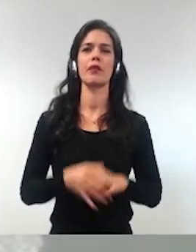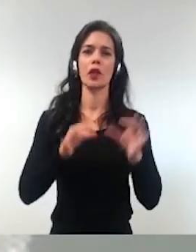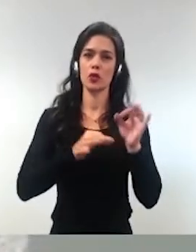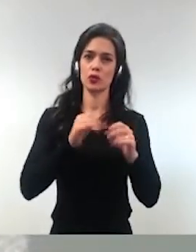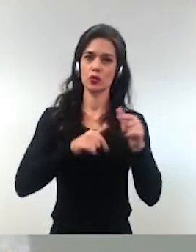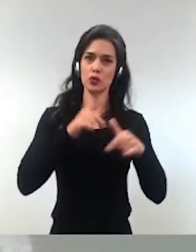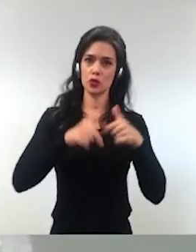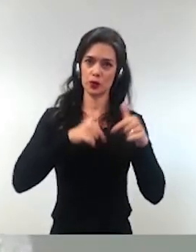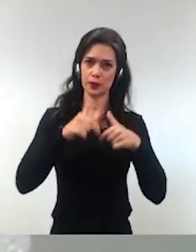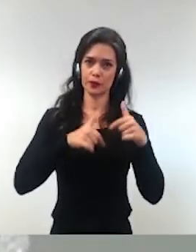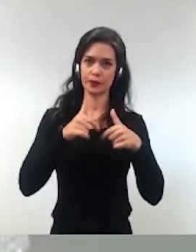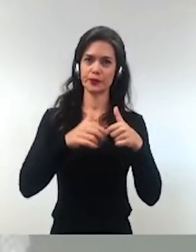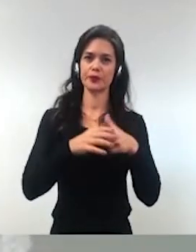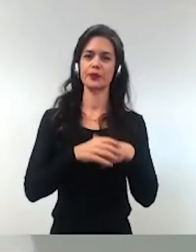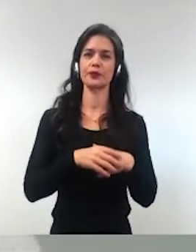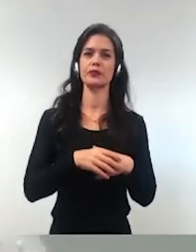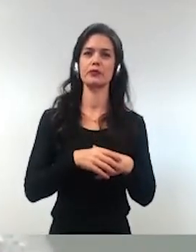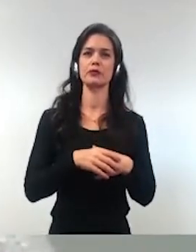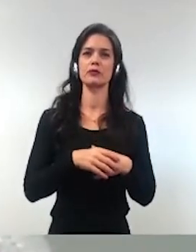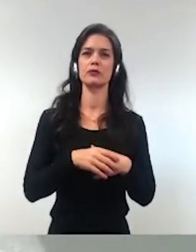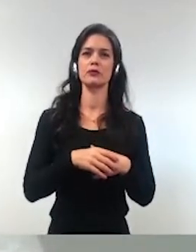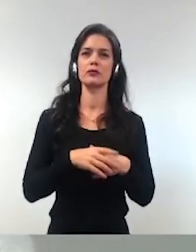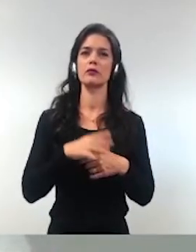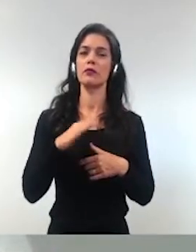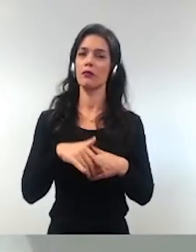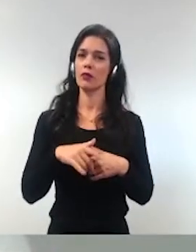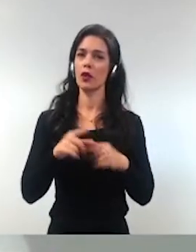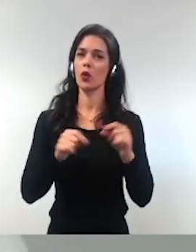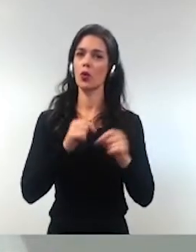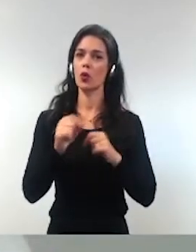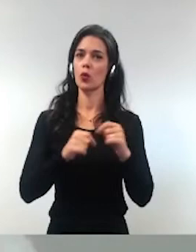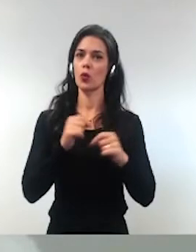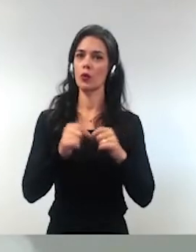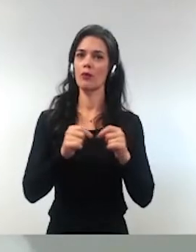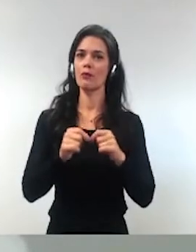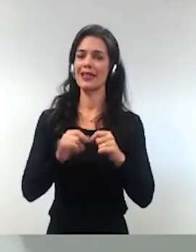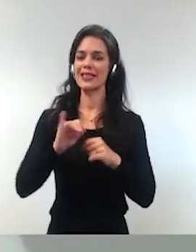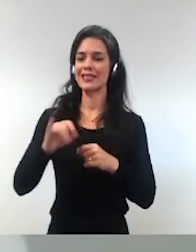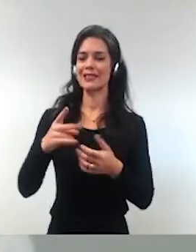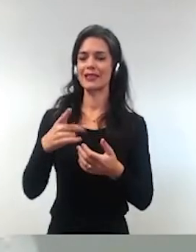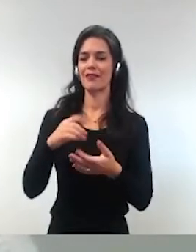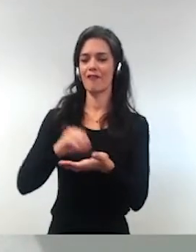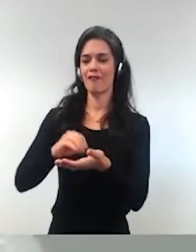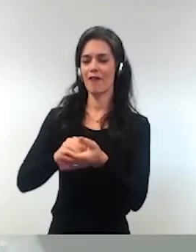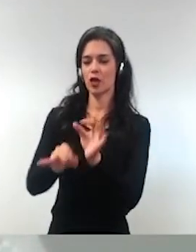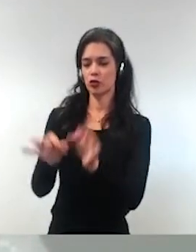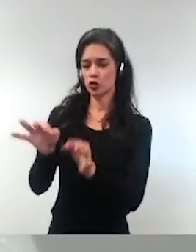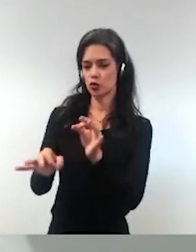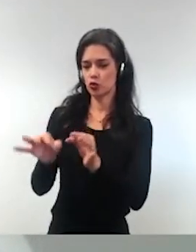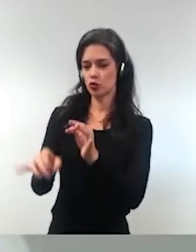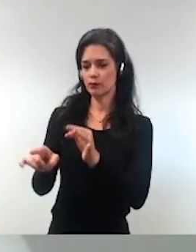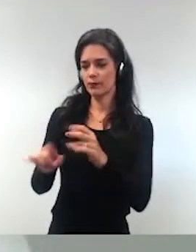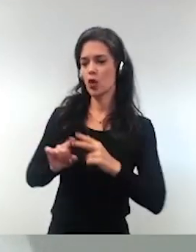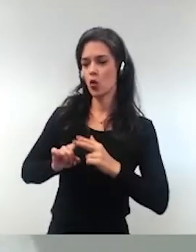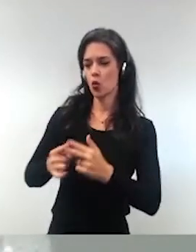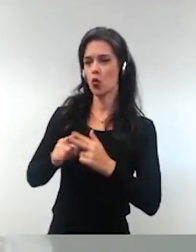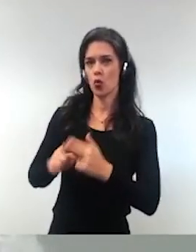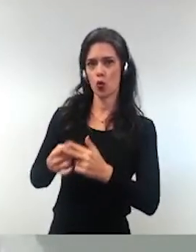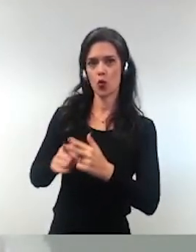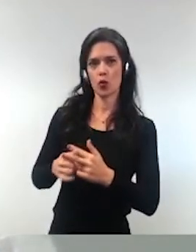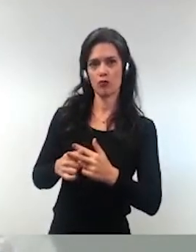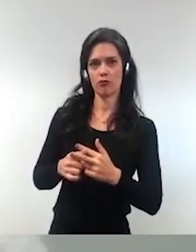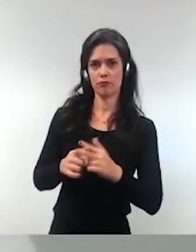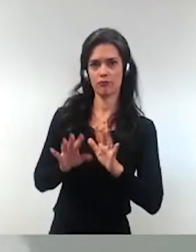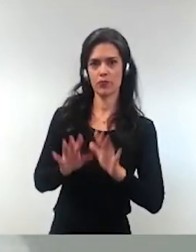e é importante dizer isso, ela serve para corrigir injustiças. Eu digo desta maneira